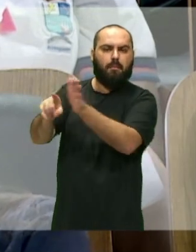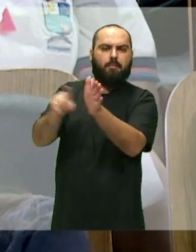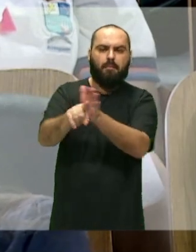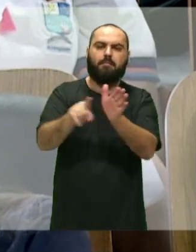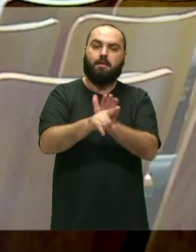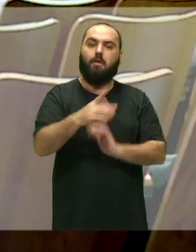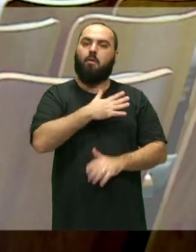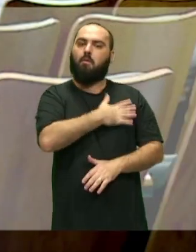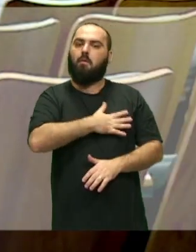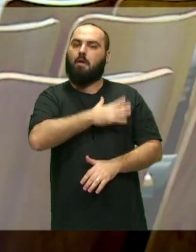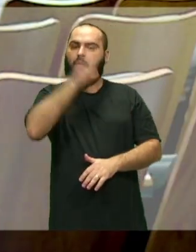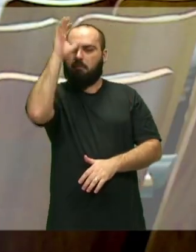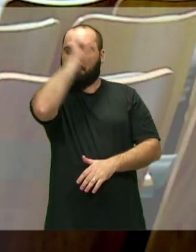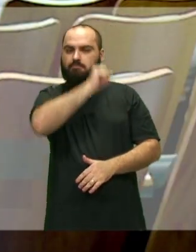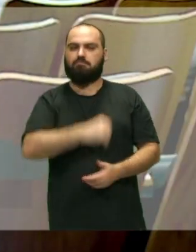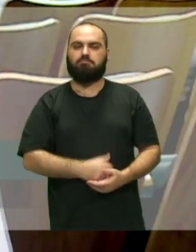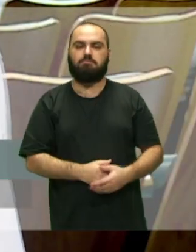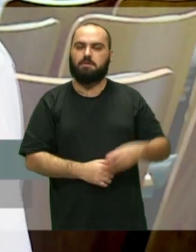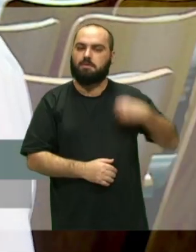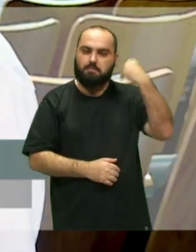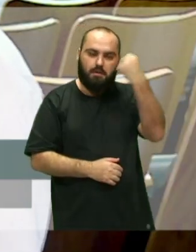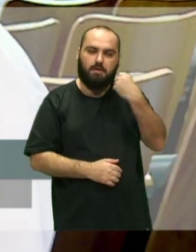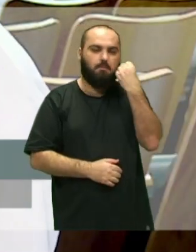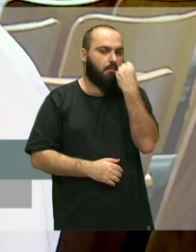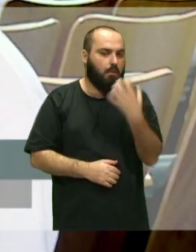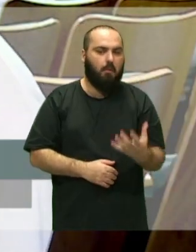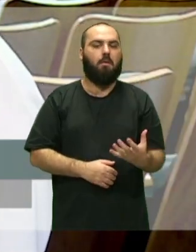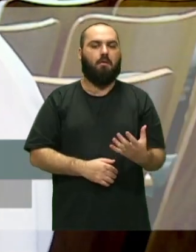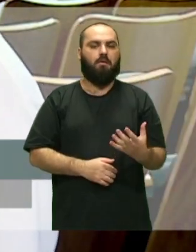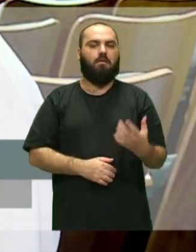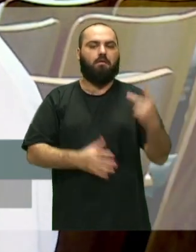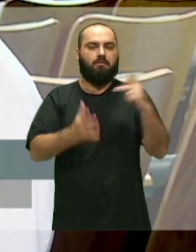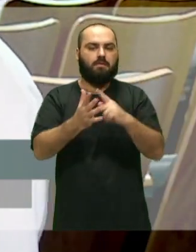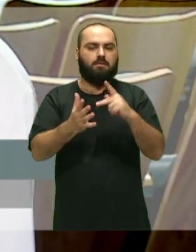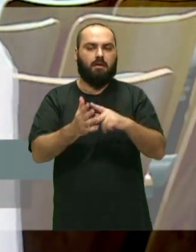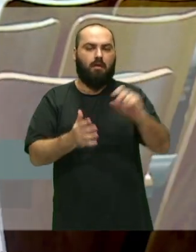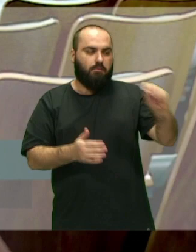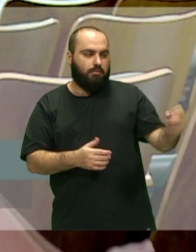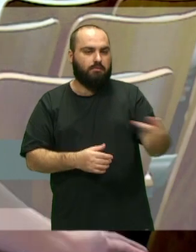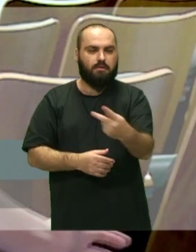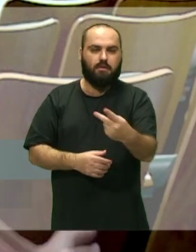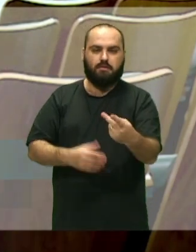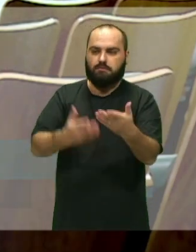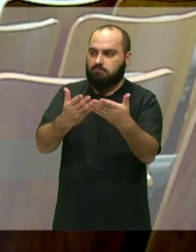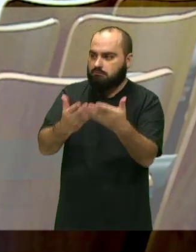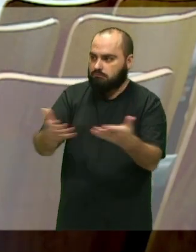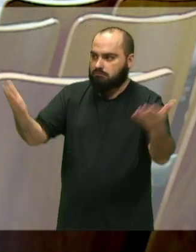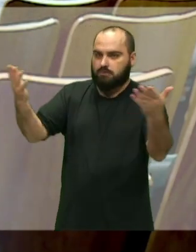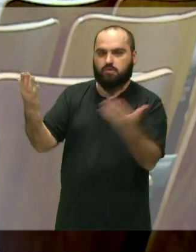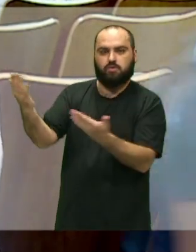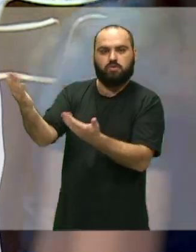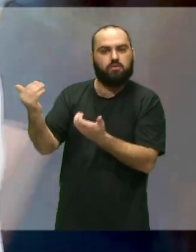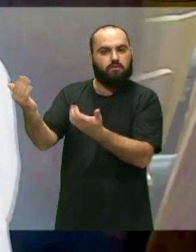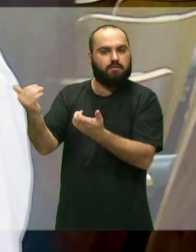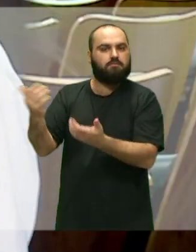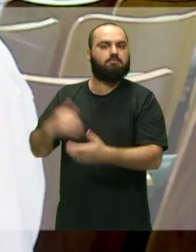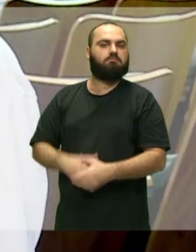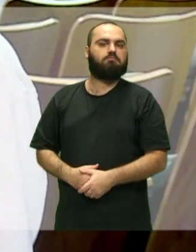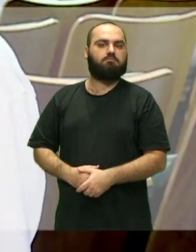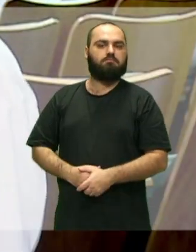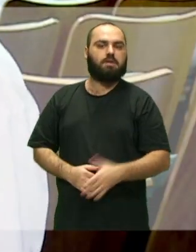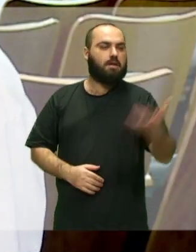aprendizado é uma experiência muito boa né que da oportunidade de jovens e